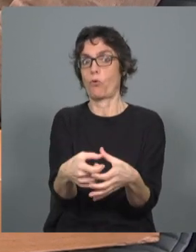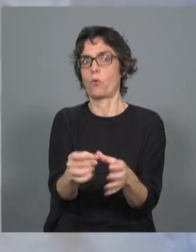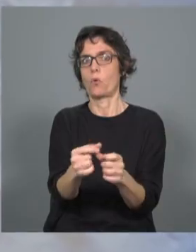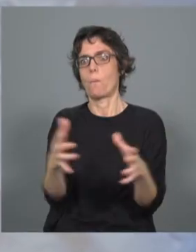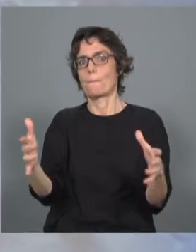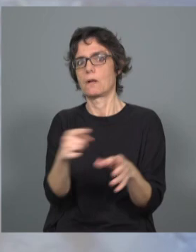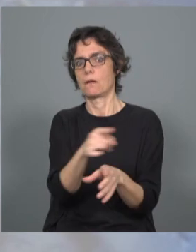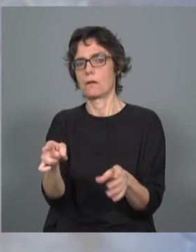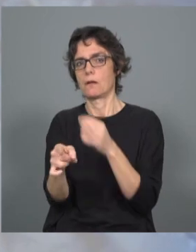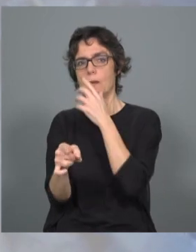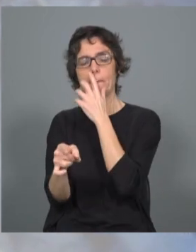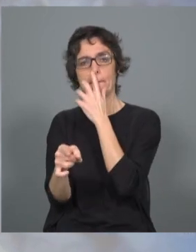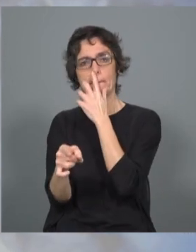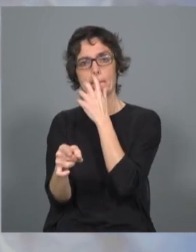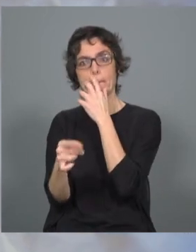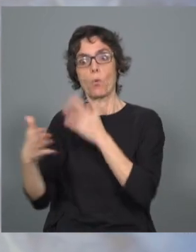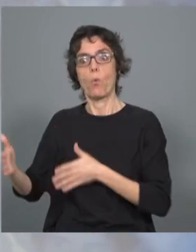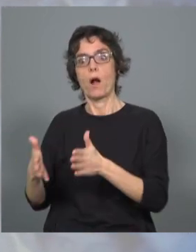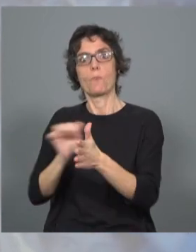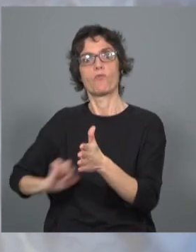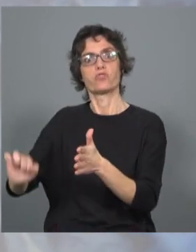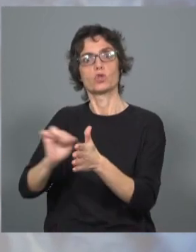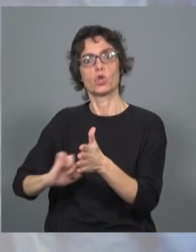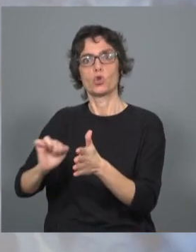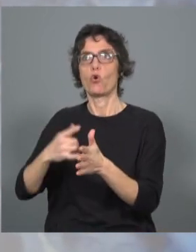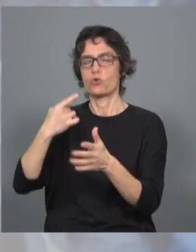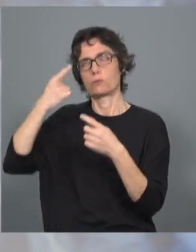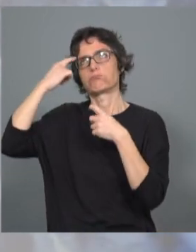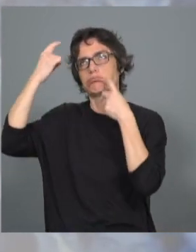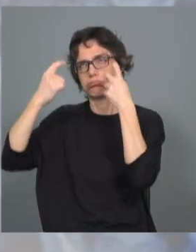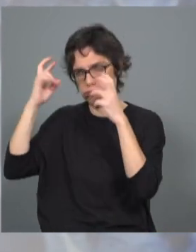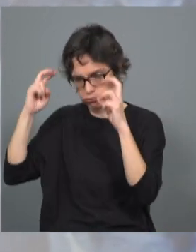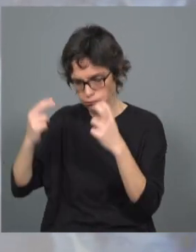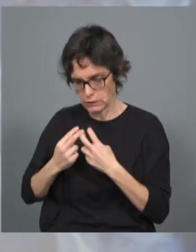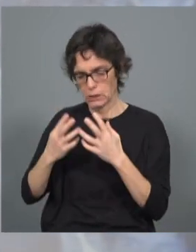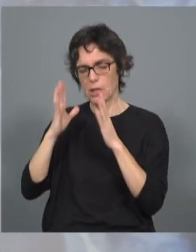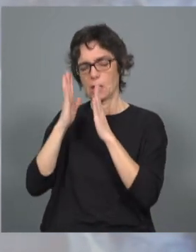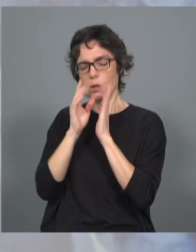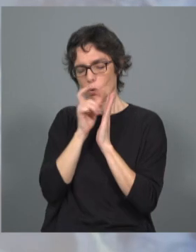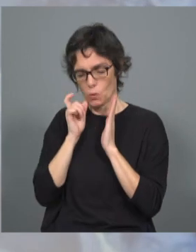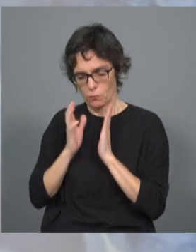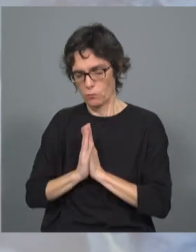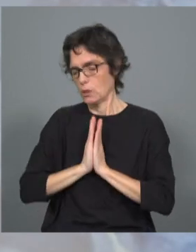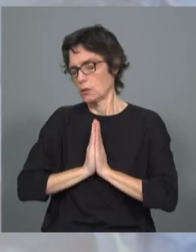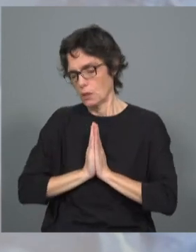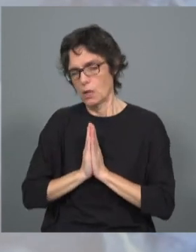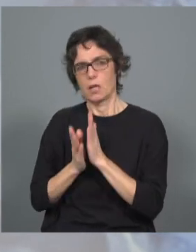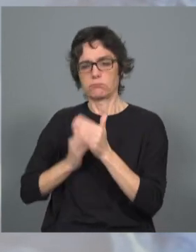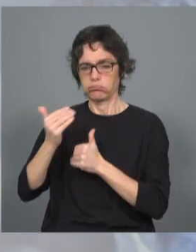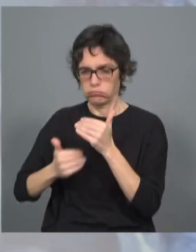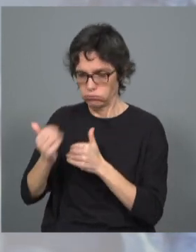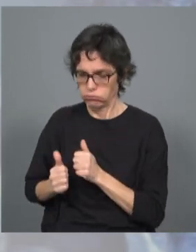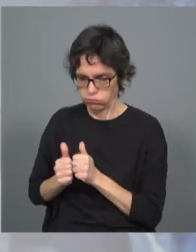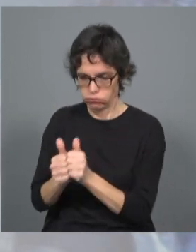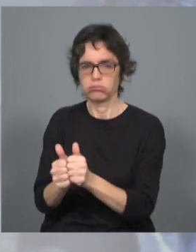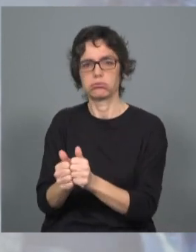maiores em que este nosso caminho, embora discernido, assumido, o nosso compromisso grande com a Igreja, quer na CVX, quer a